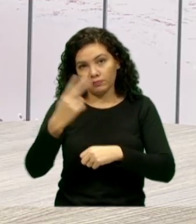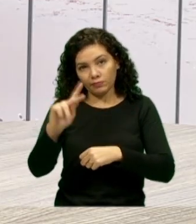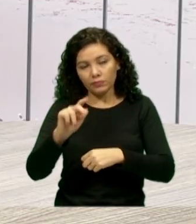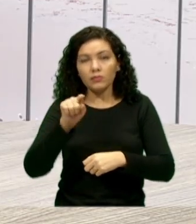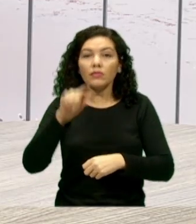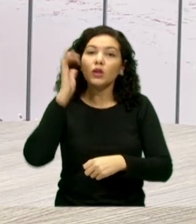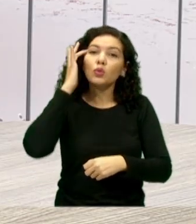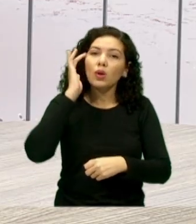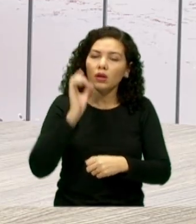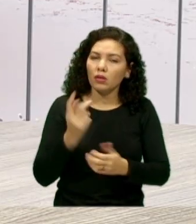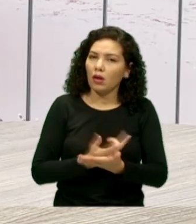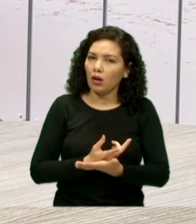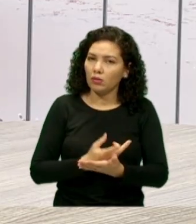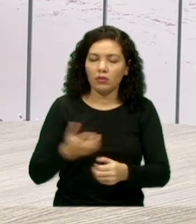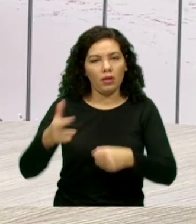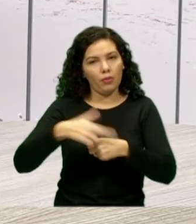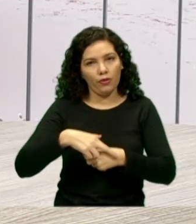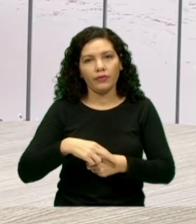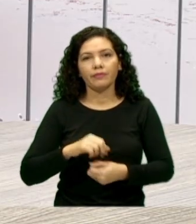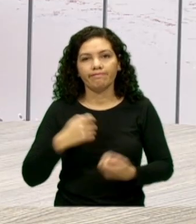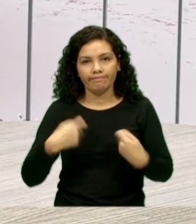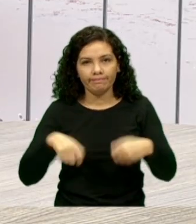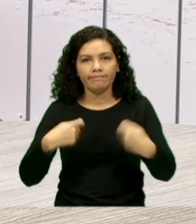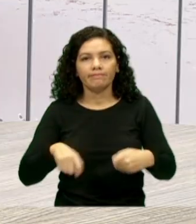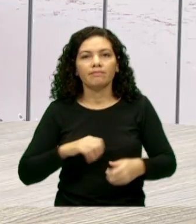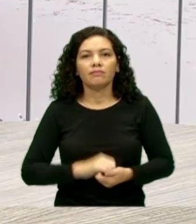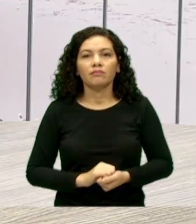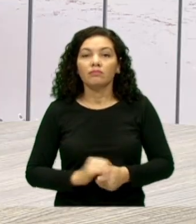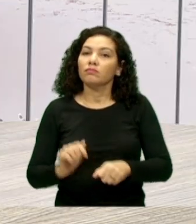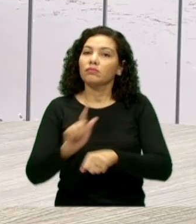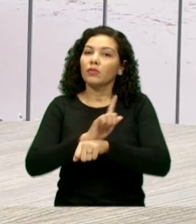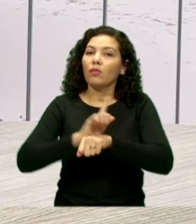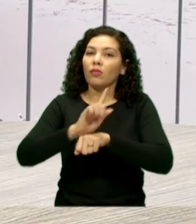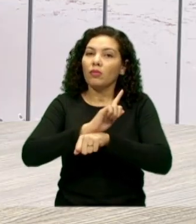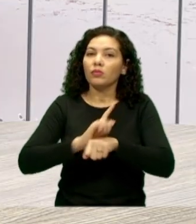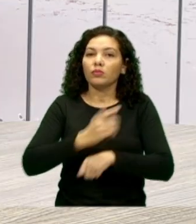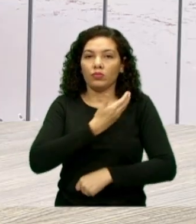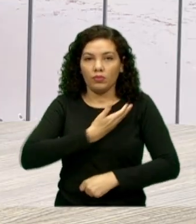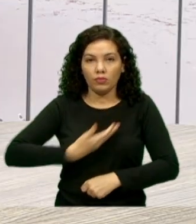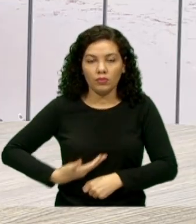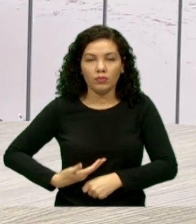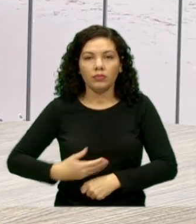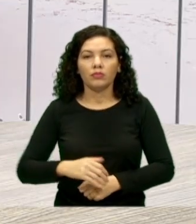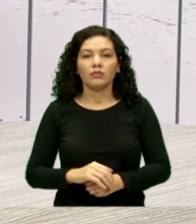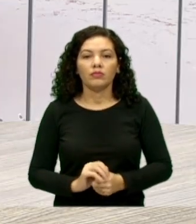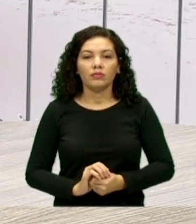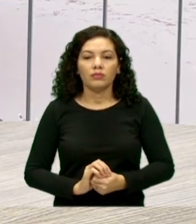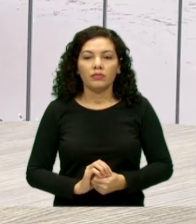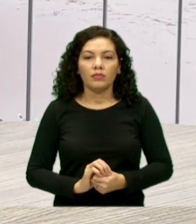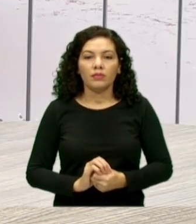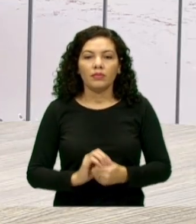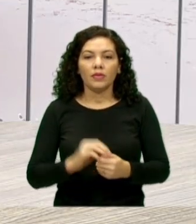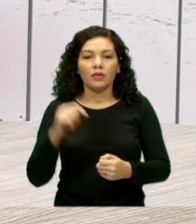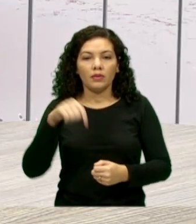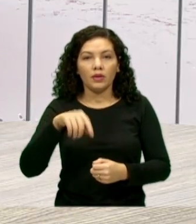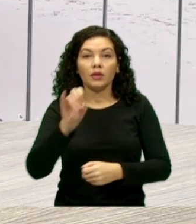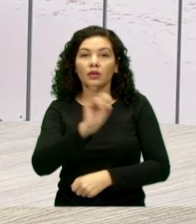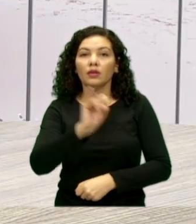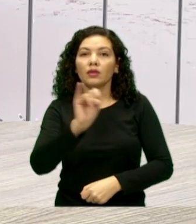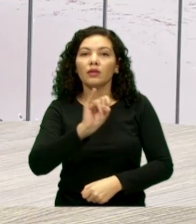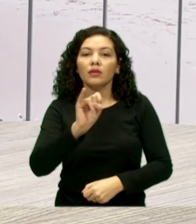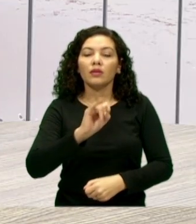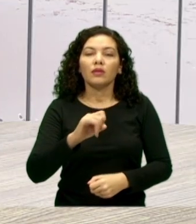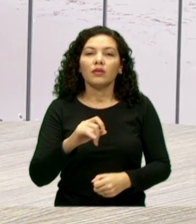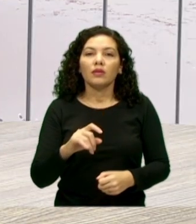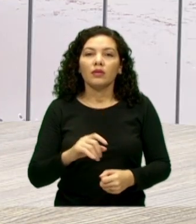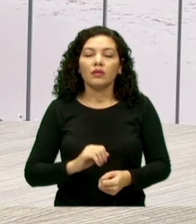acham que está errado, vocês reprovam. E a gestão pública, e aqui em Itajaí,